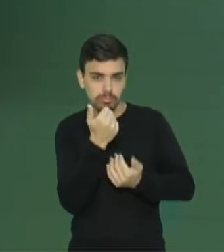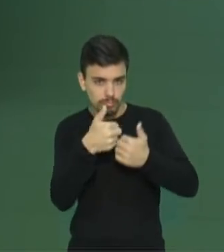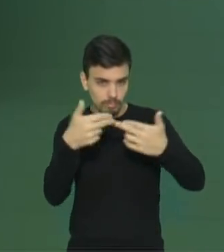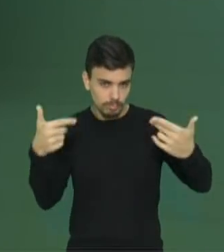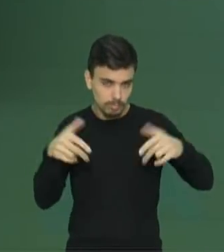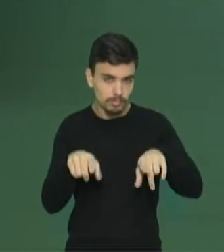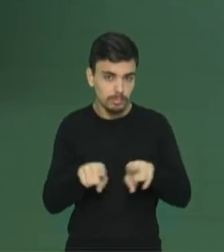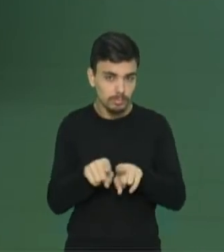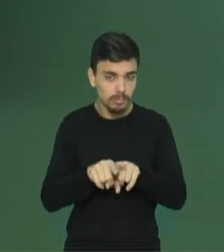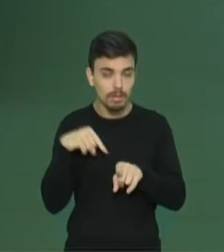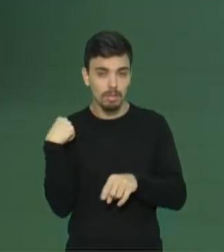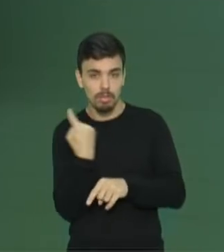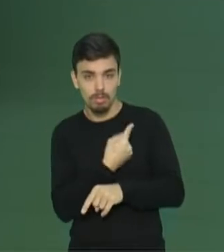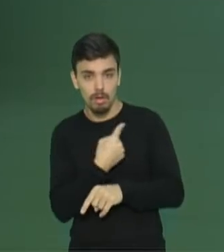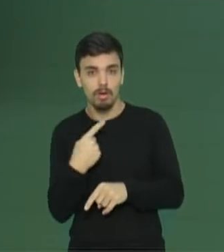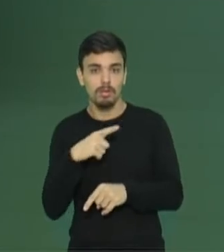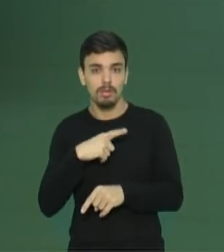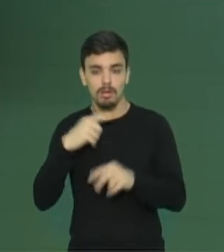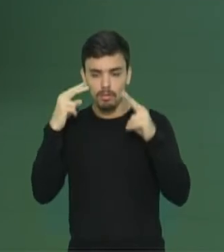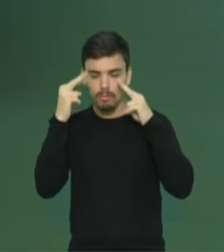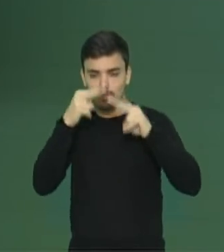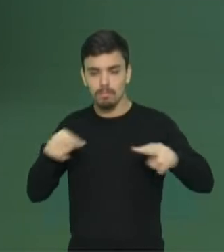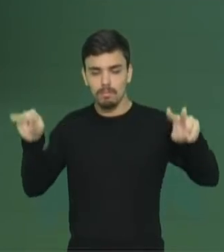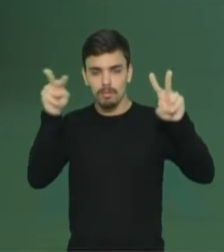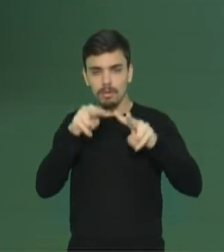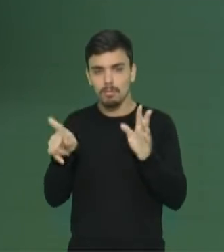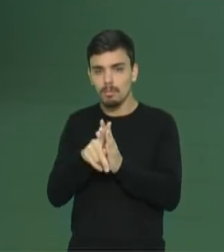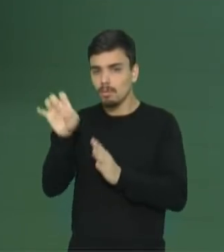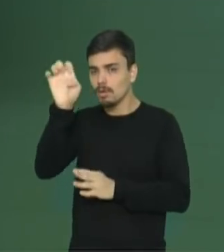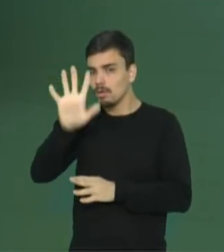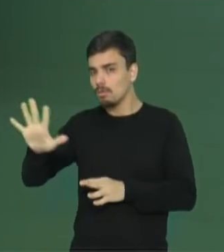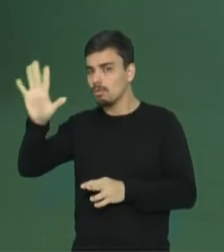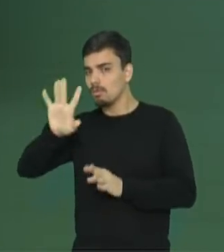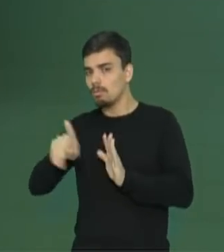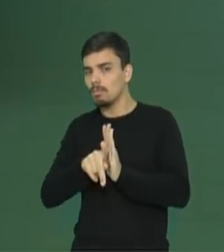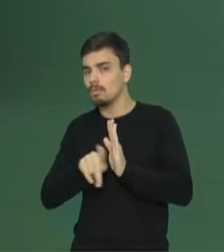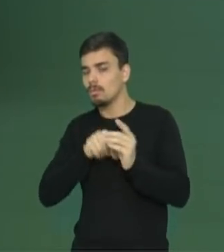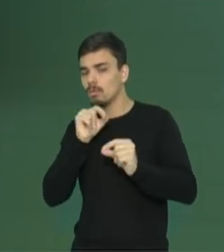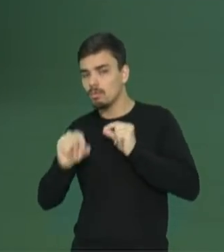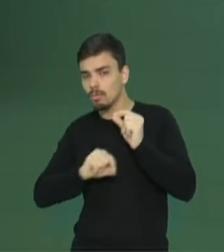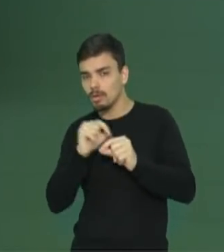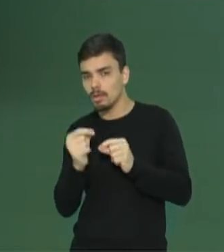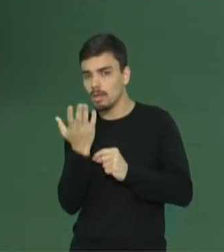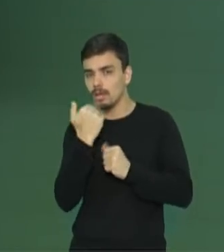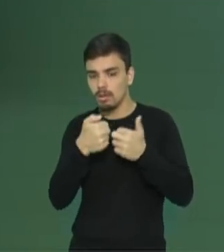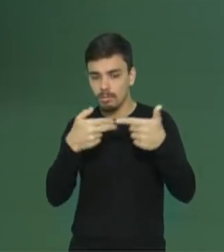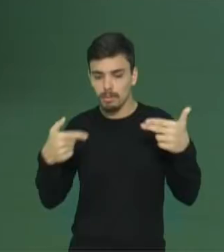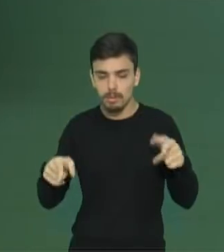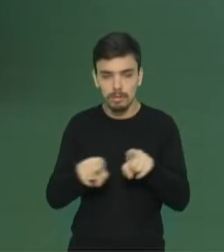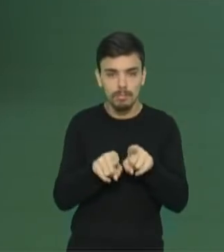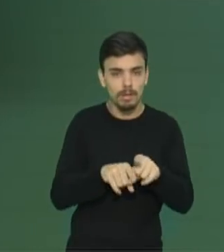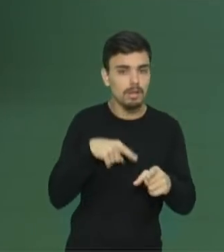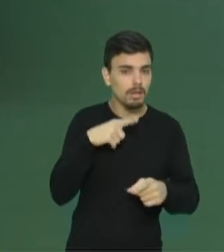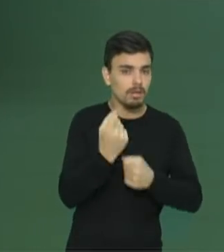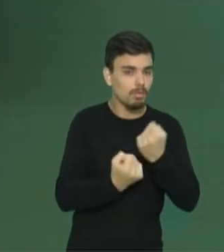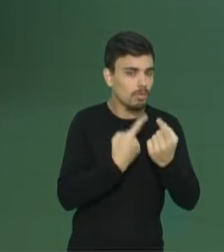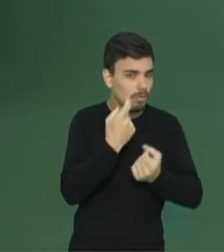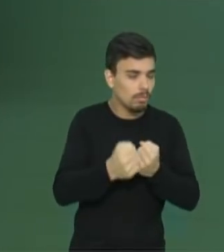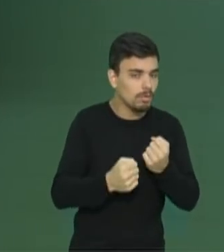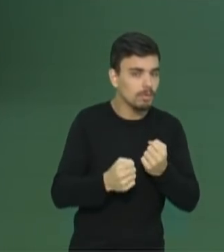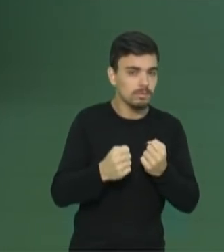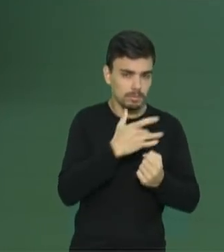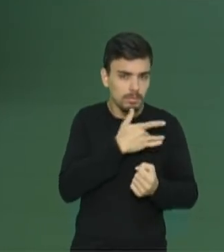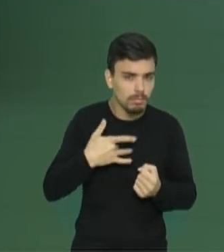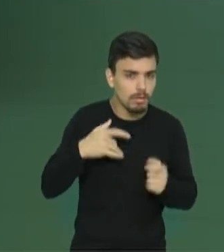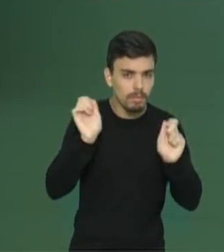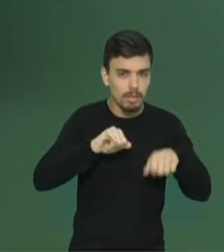viemos com essa visão europeia da alimentação e não prestamos atenção em muita coisa saudável que tem no nosso ambiente, que